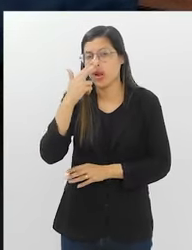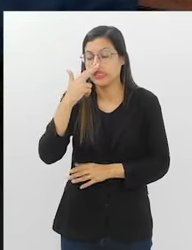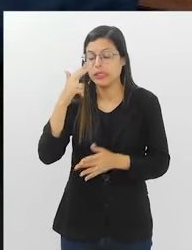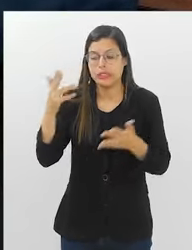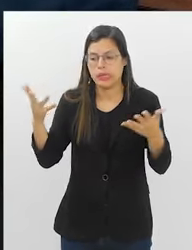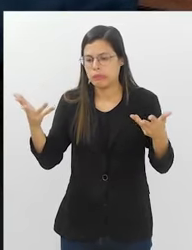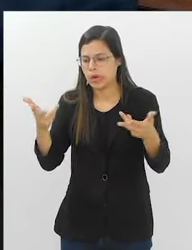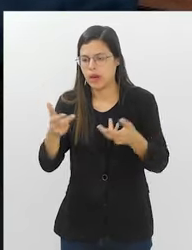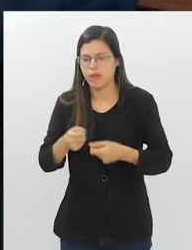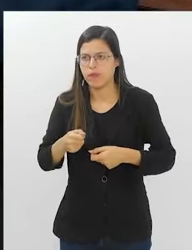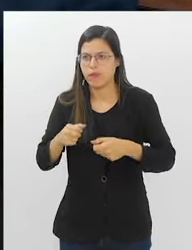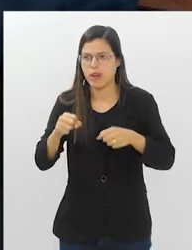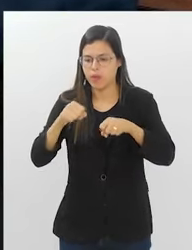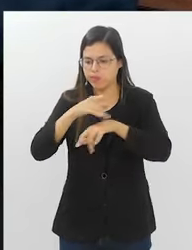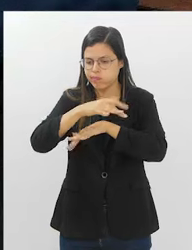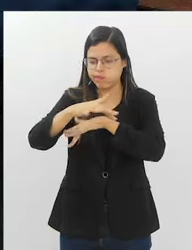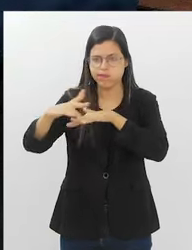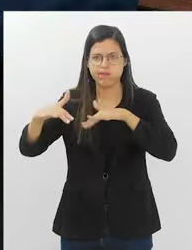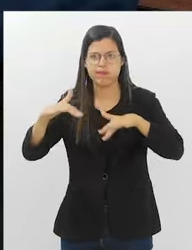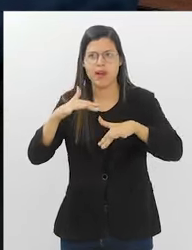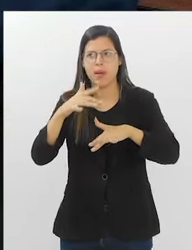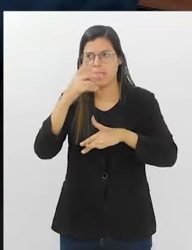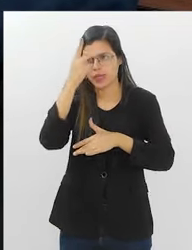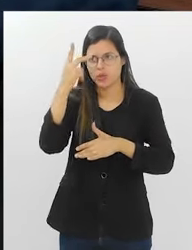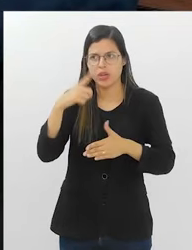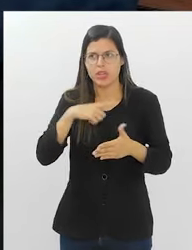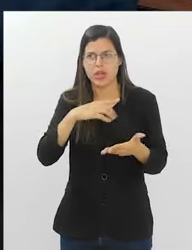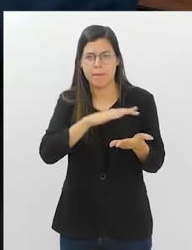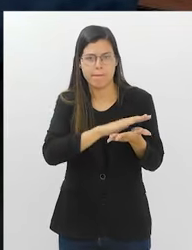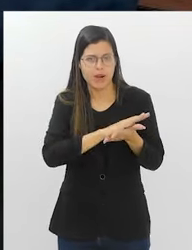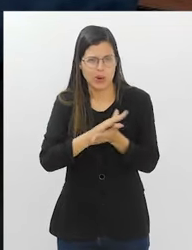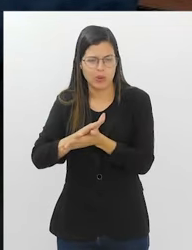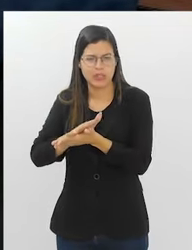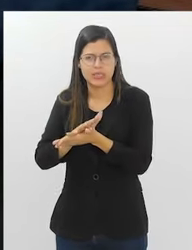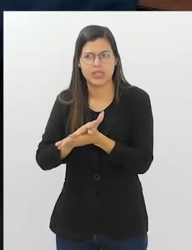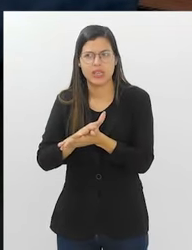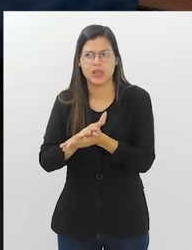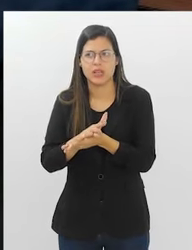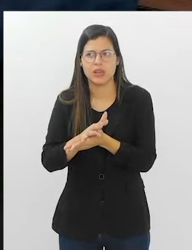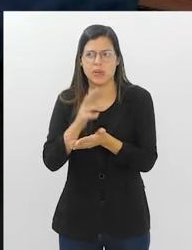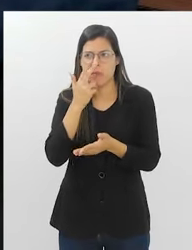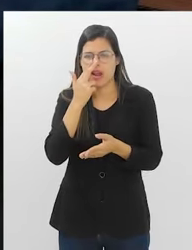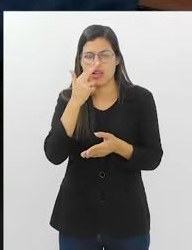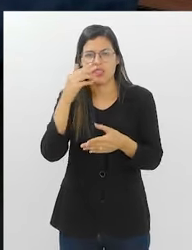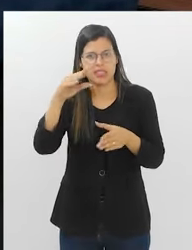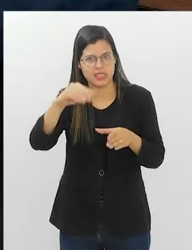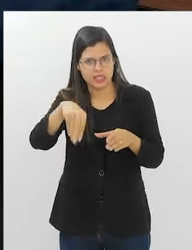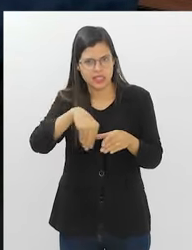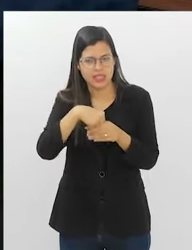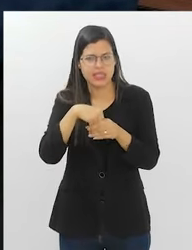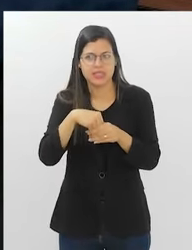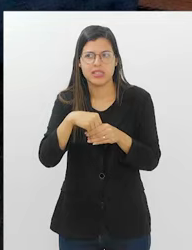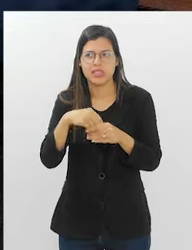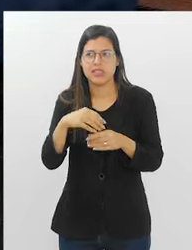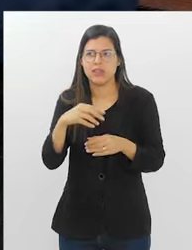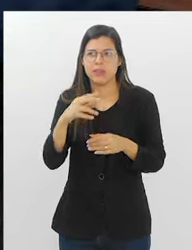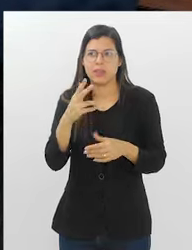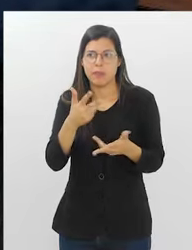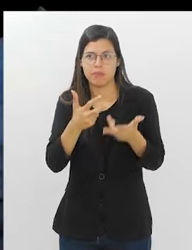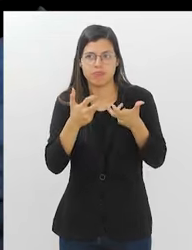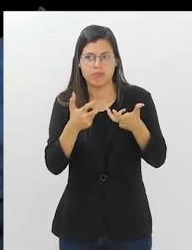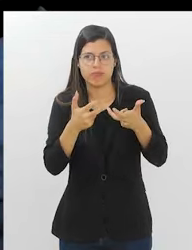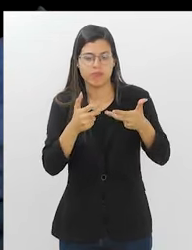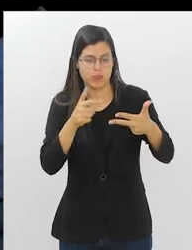campo da maravilha. Para quem tem lá seu preconceitozinho guardado... Sem dúvida. Eu acho que entra, né? Porque você vê um